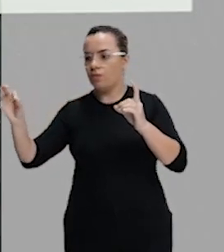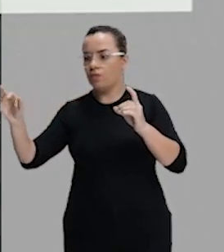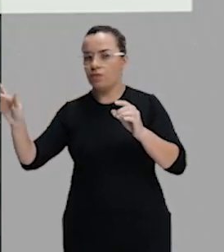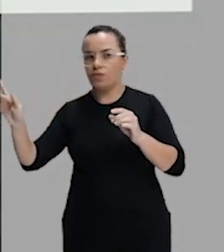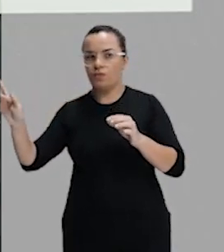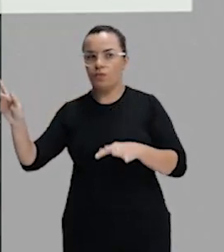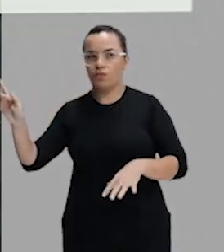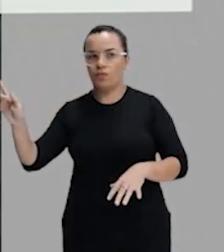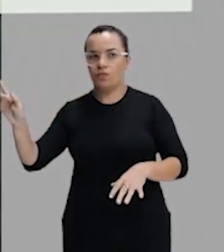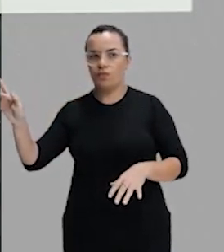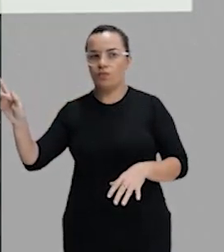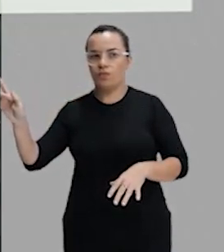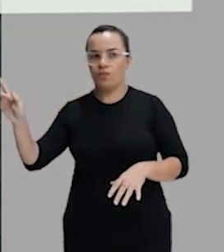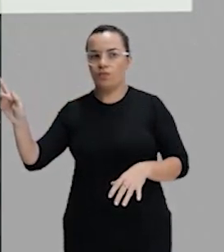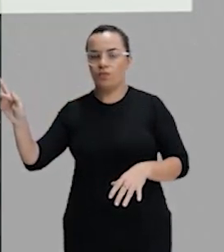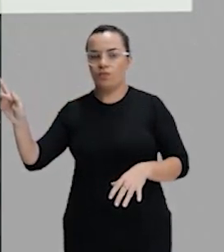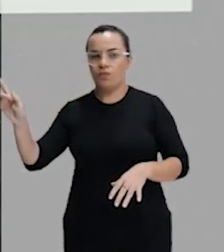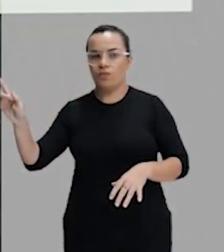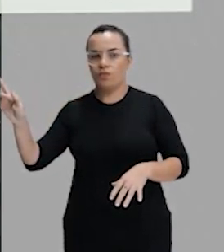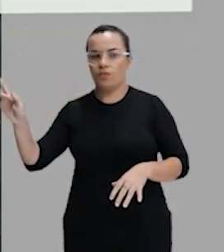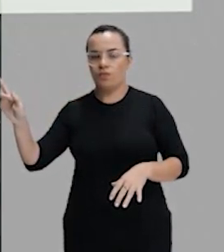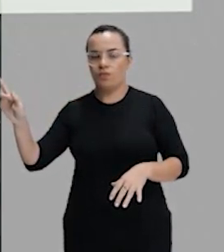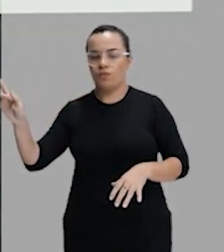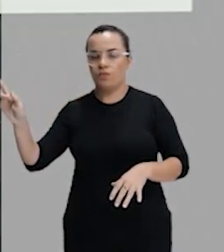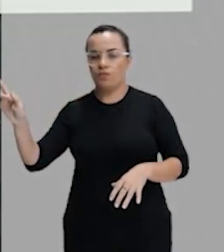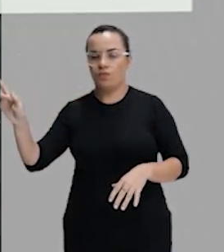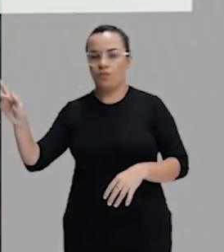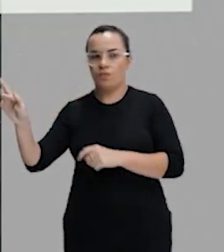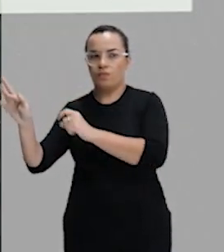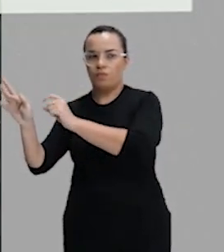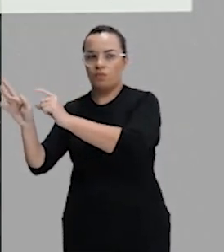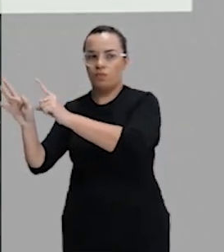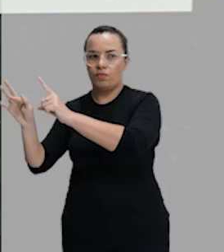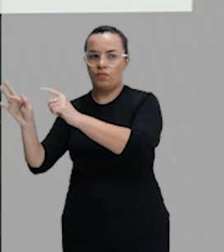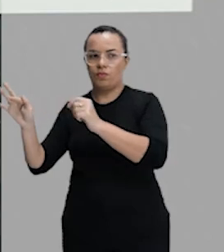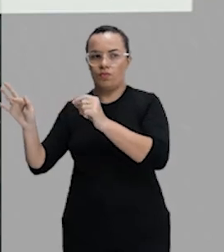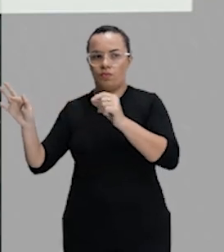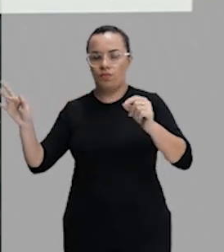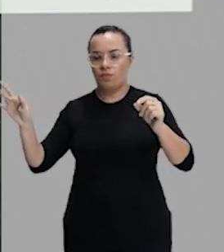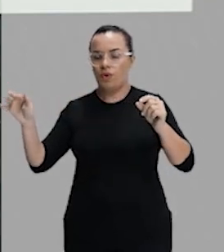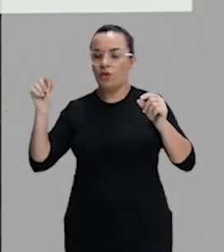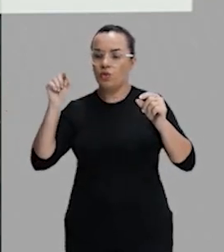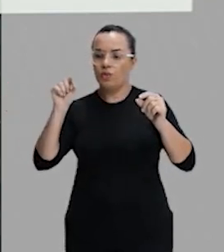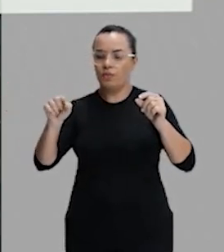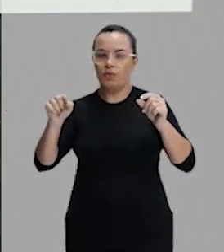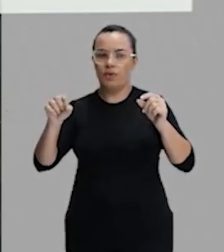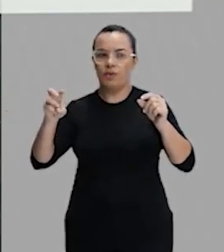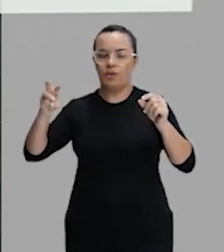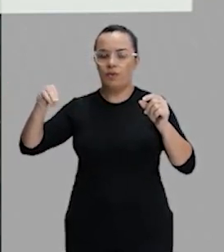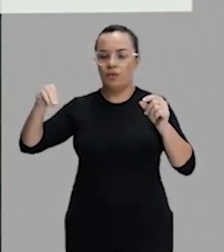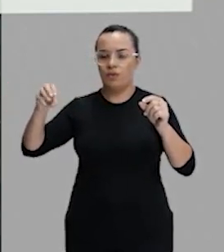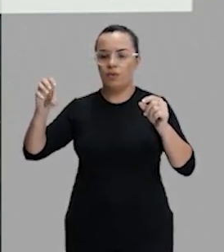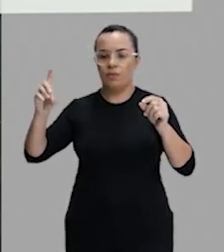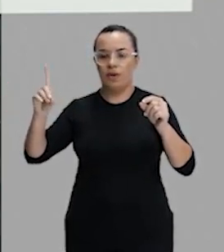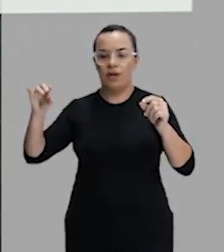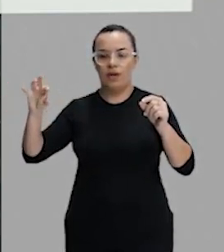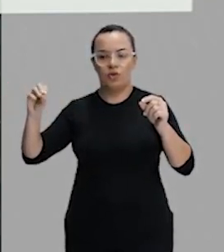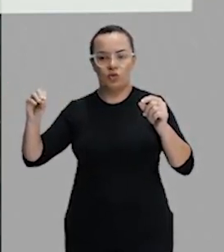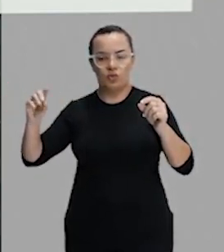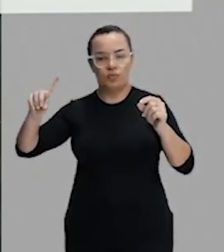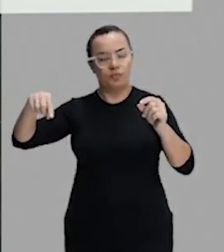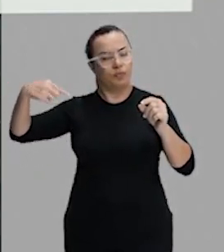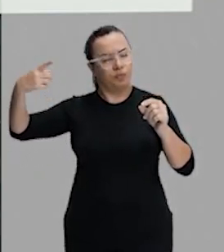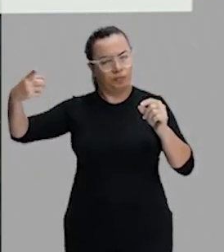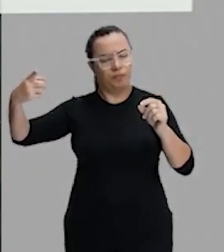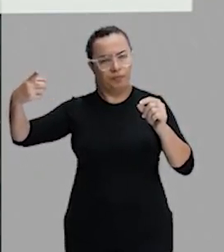cá, nós chamamos de P. E a gente vai ver depois que esse elemento aqui é o ponto médio. Nós vamos comentar depois, tá?